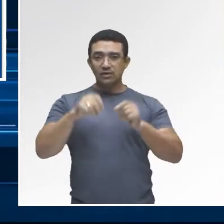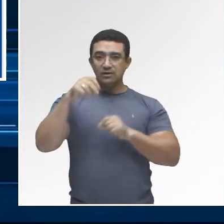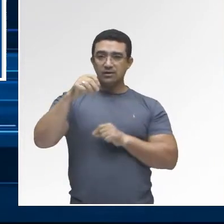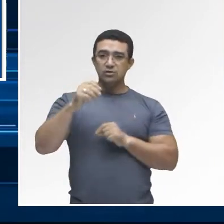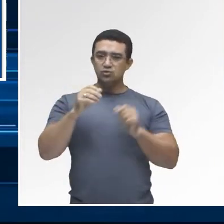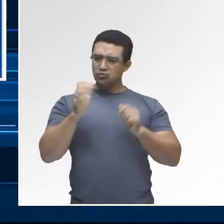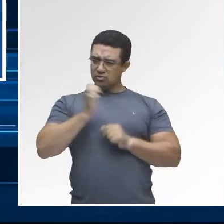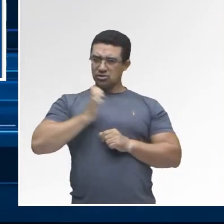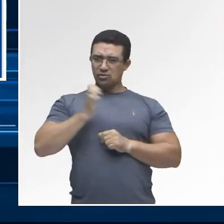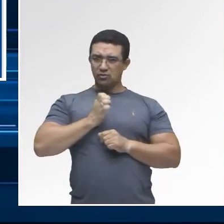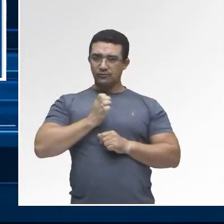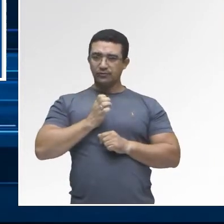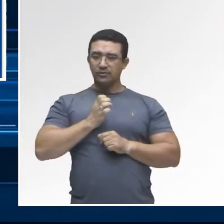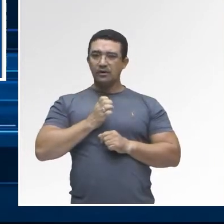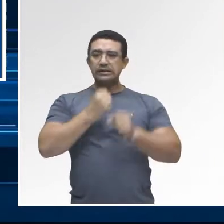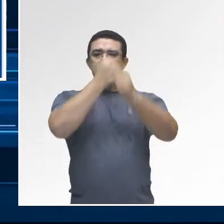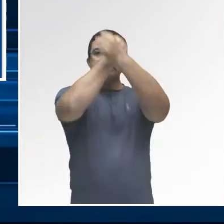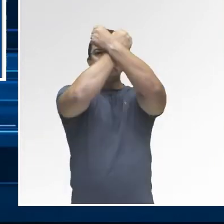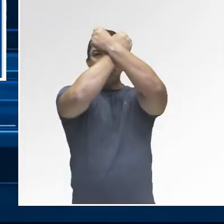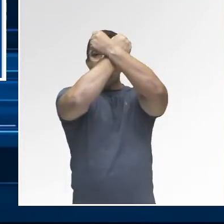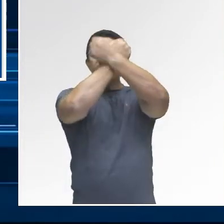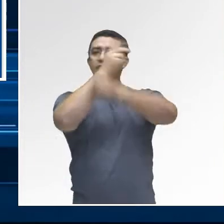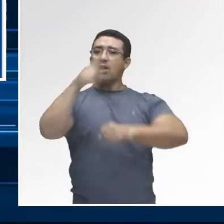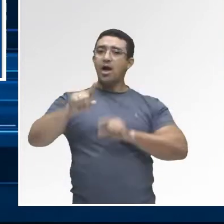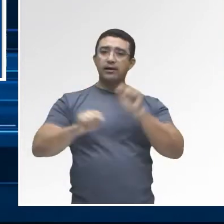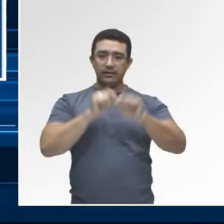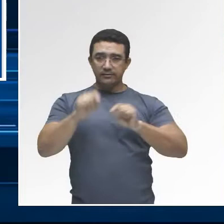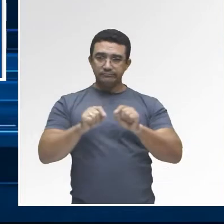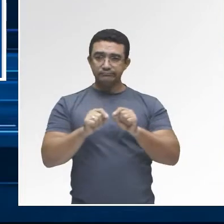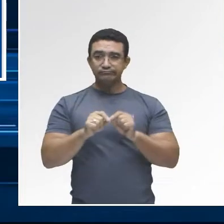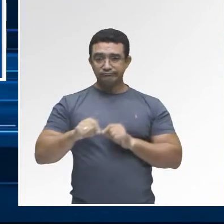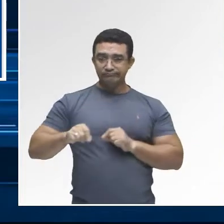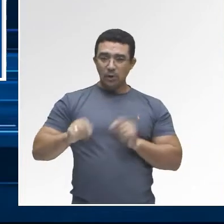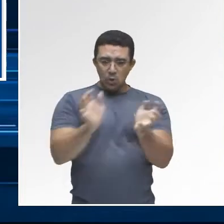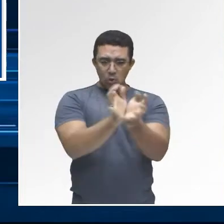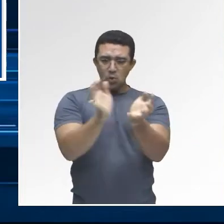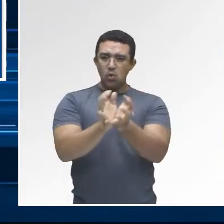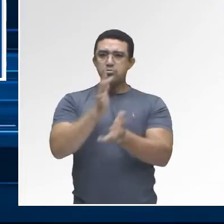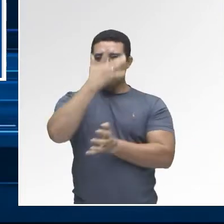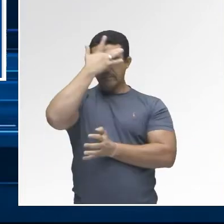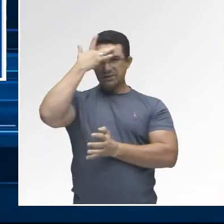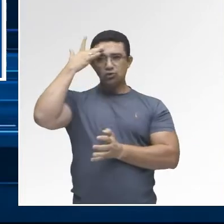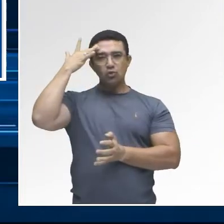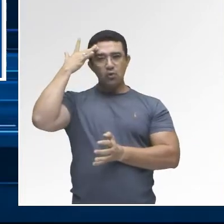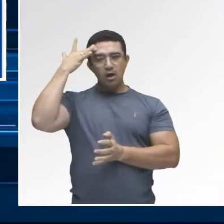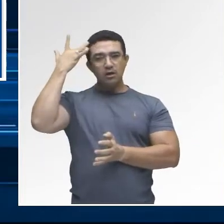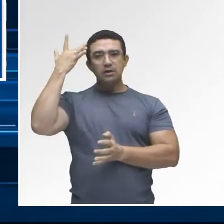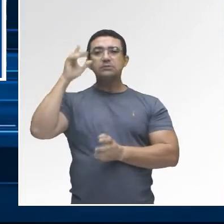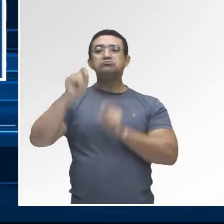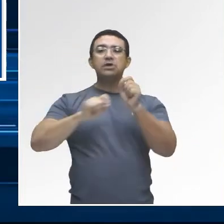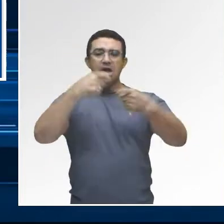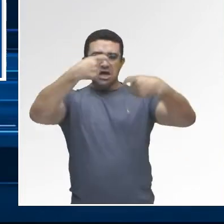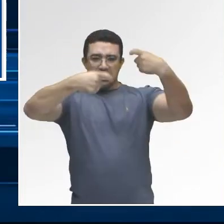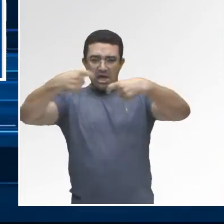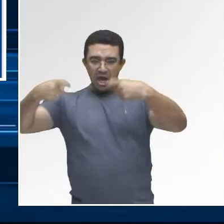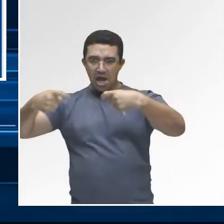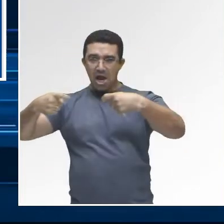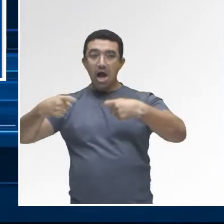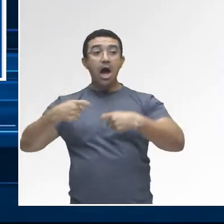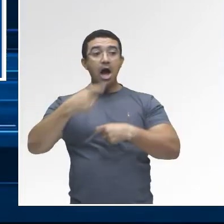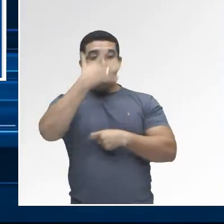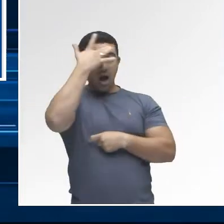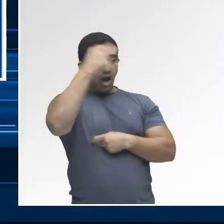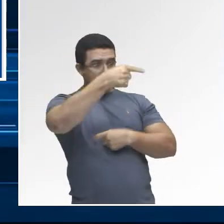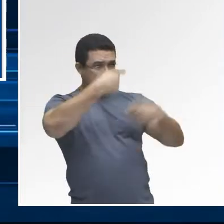os escravos vão ser, sobretudo, aqueles prisioneiros de guerra, que vocês aprenderam